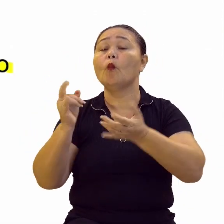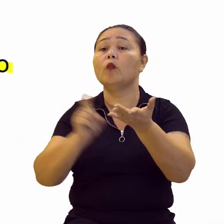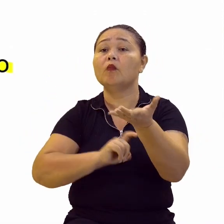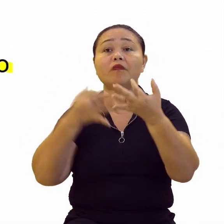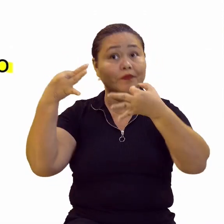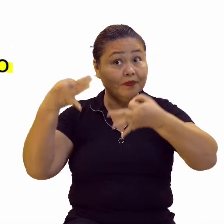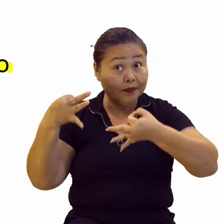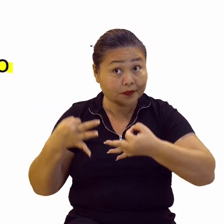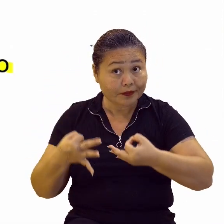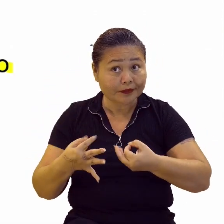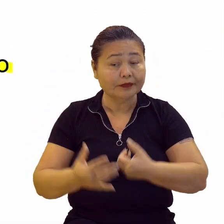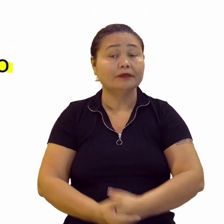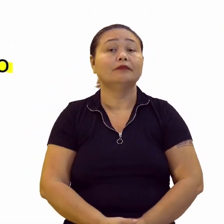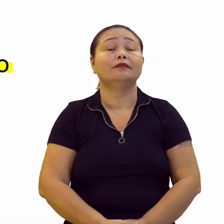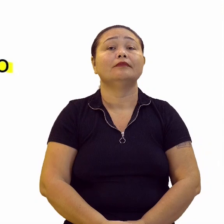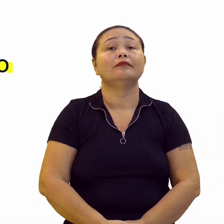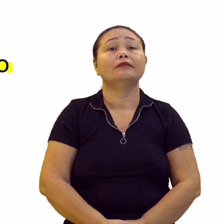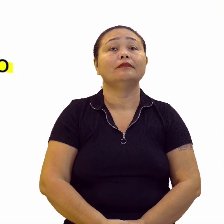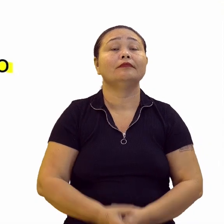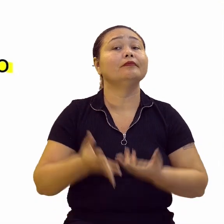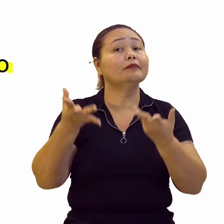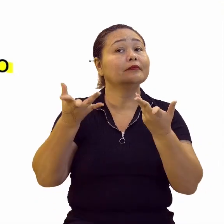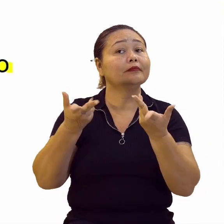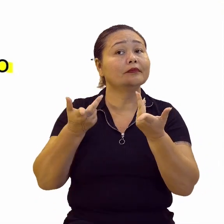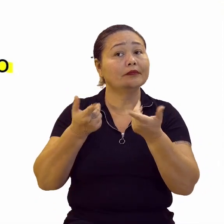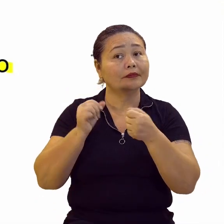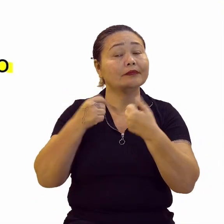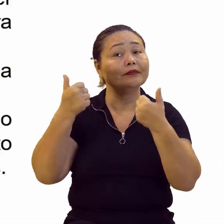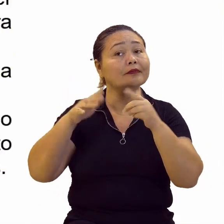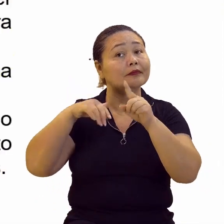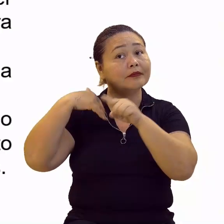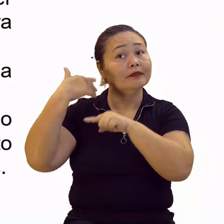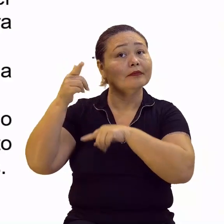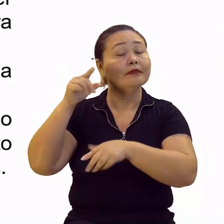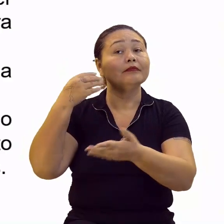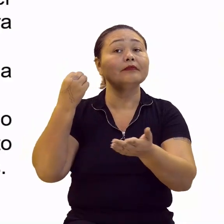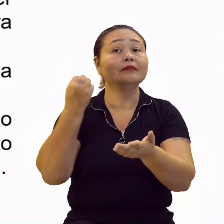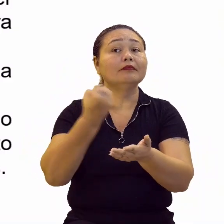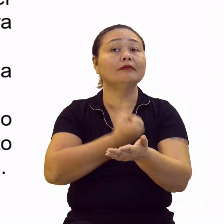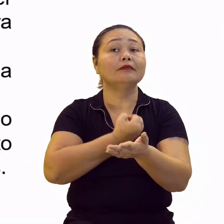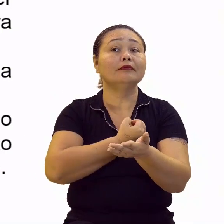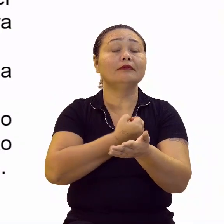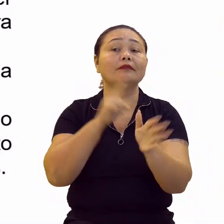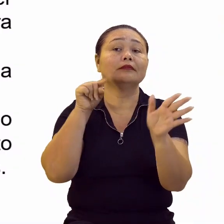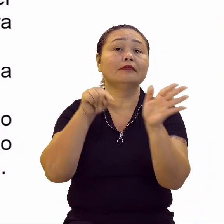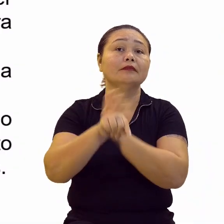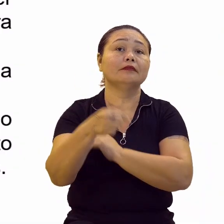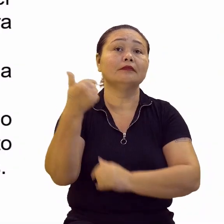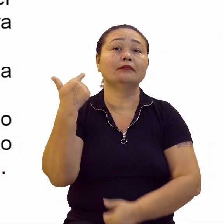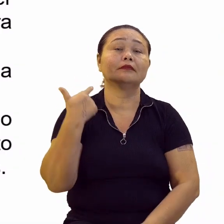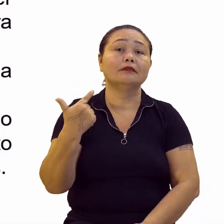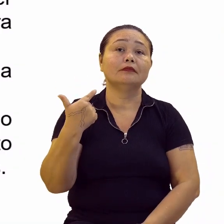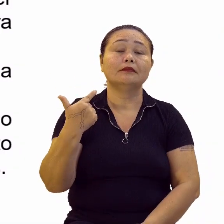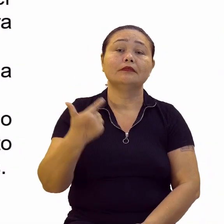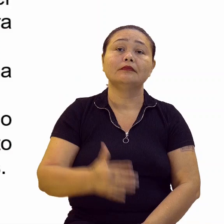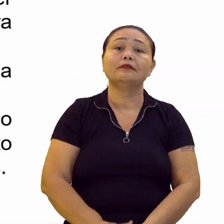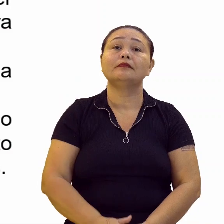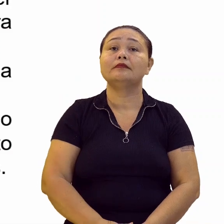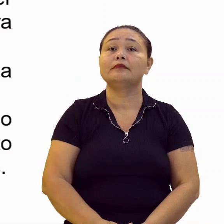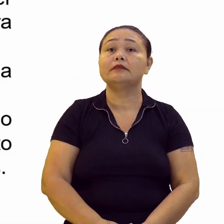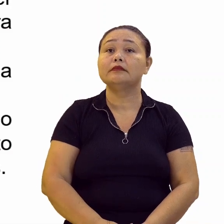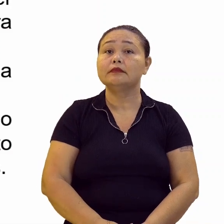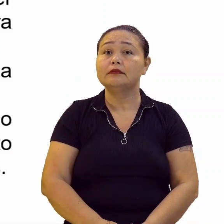perfeito? Maravilha, então. Bora lá, então, para a questão de número 2, Profires. Então, vamos